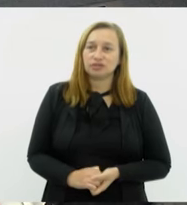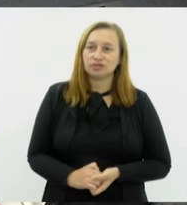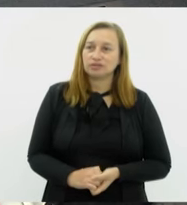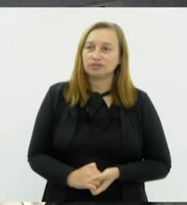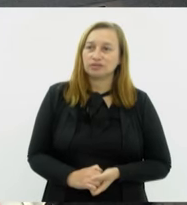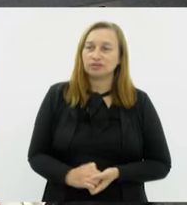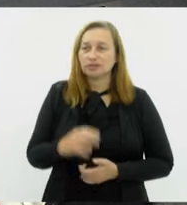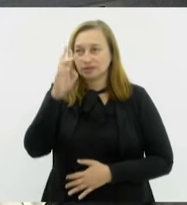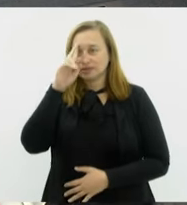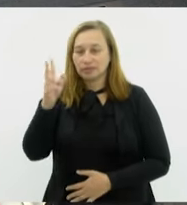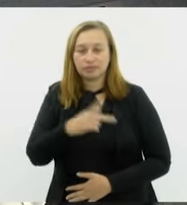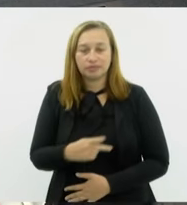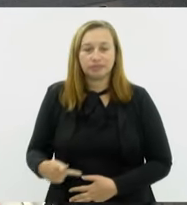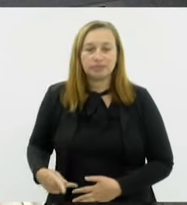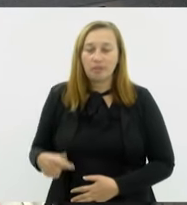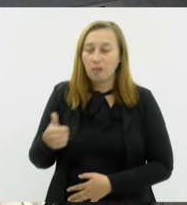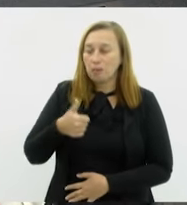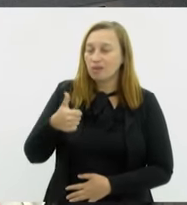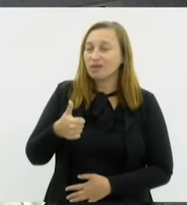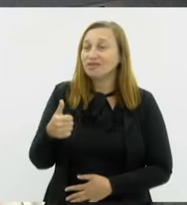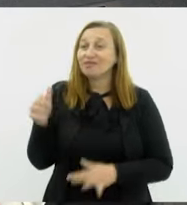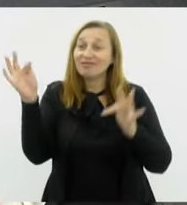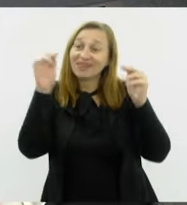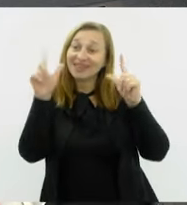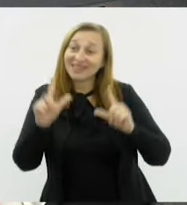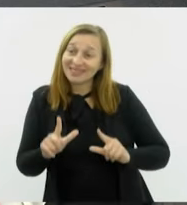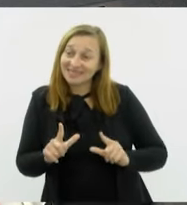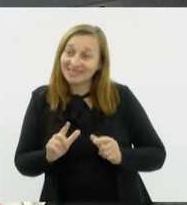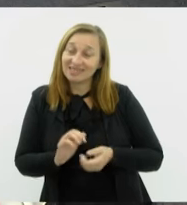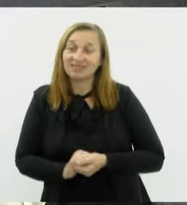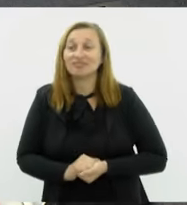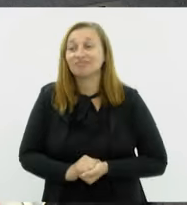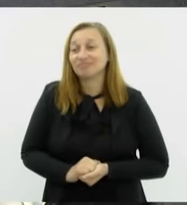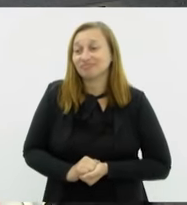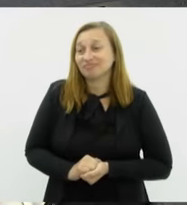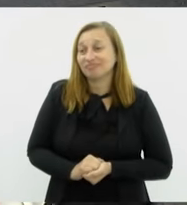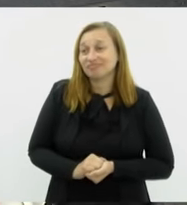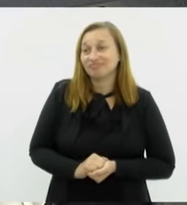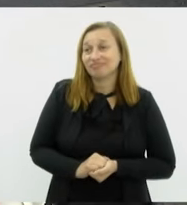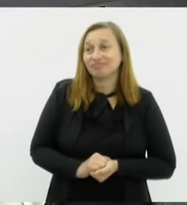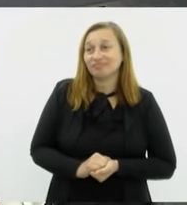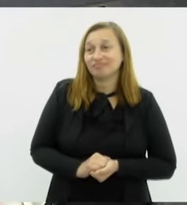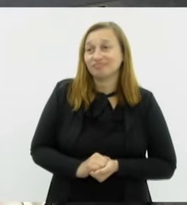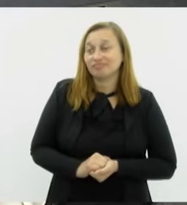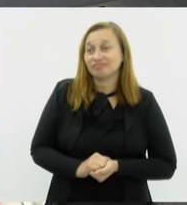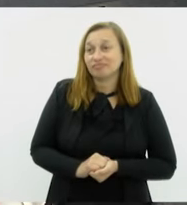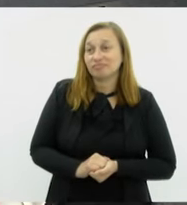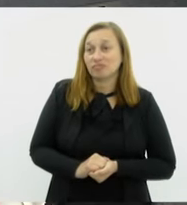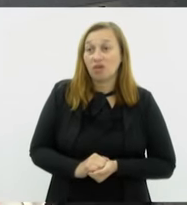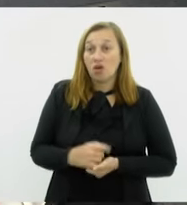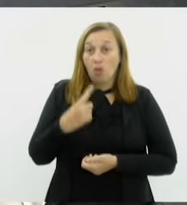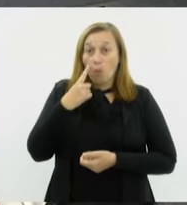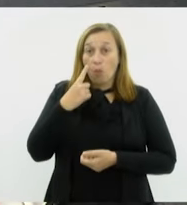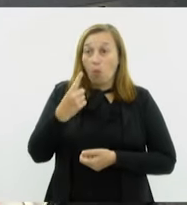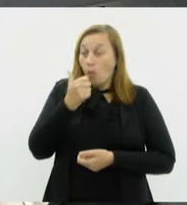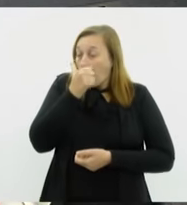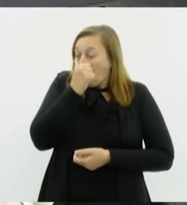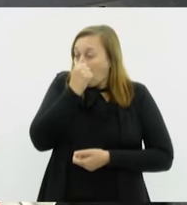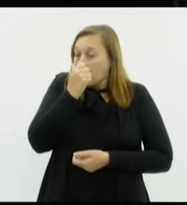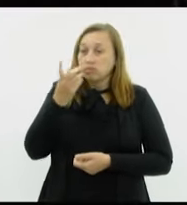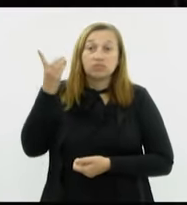Senhora presidente, primeiro fico feliz pelo volume de deputadas e